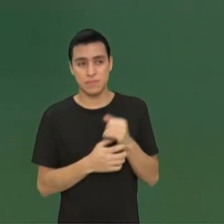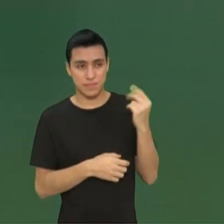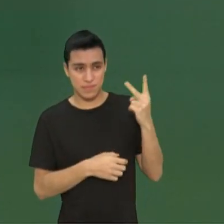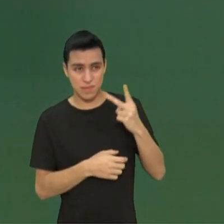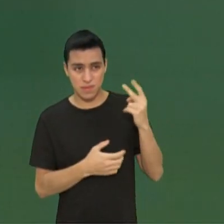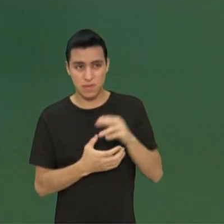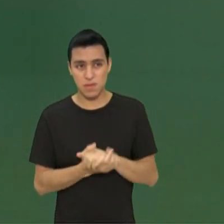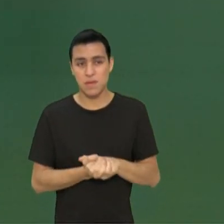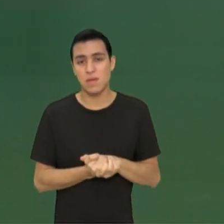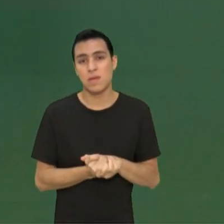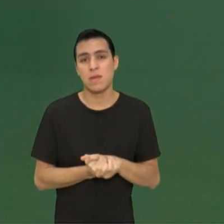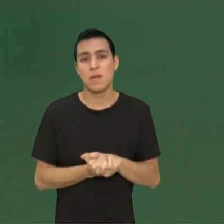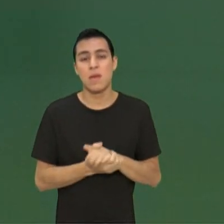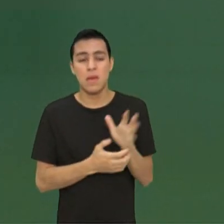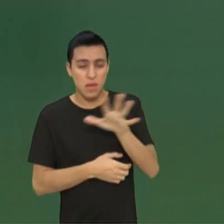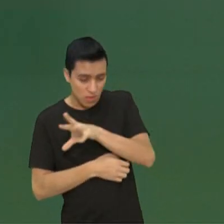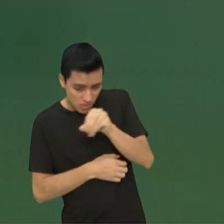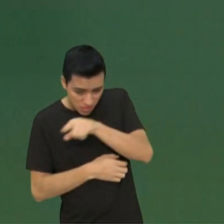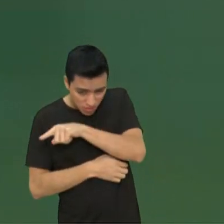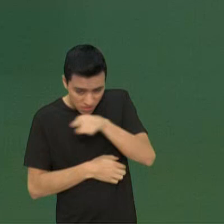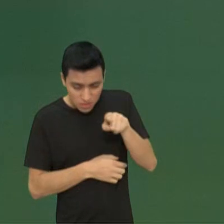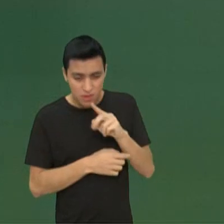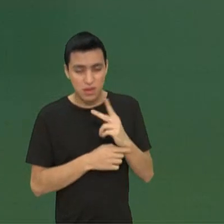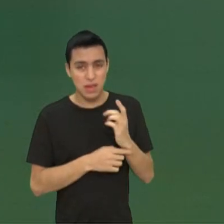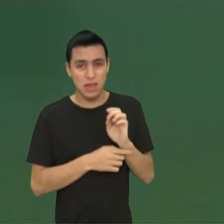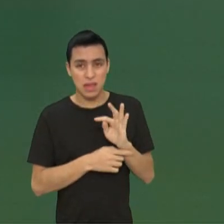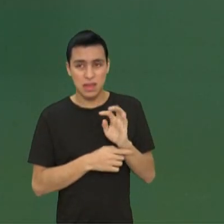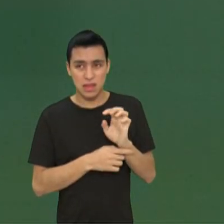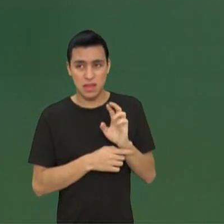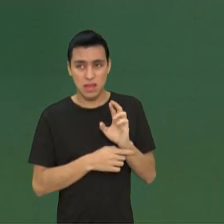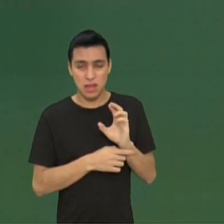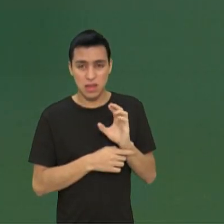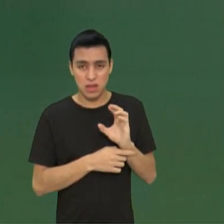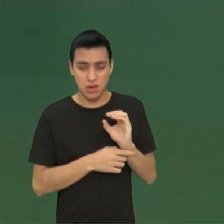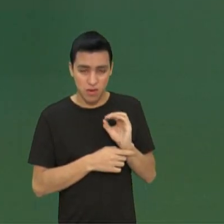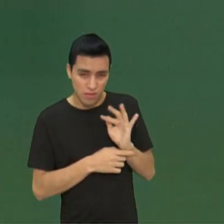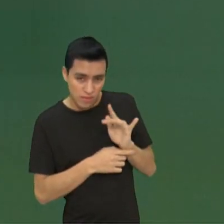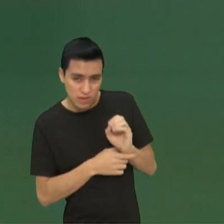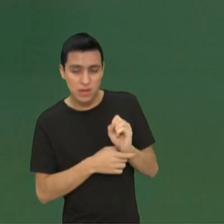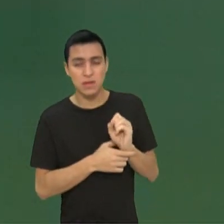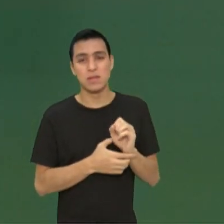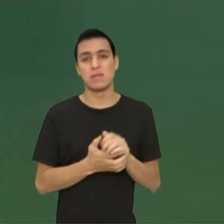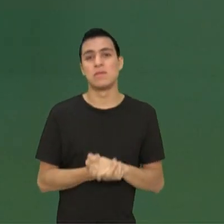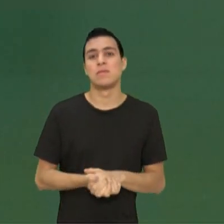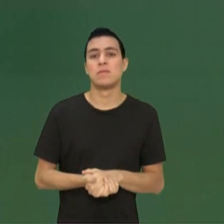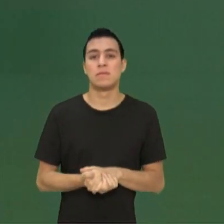2. Todos eles são heterótrofos e de respiração aeróbia.